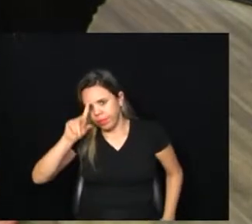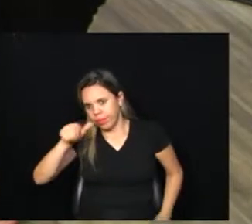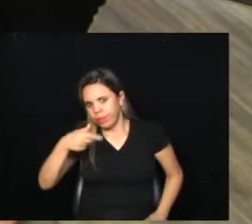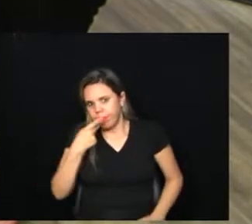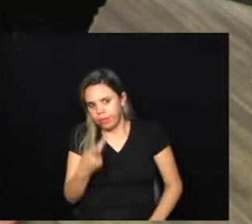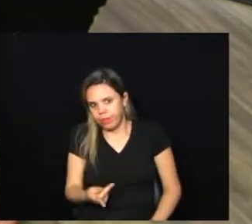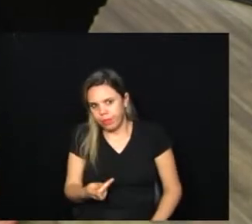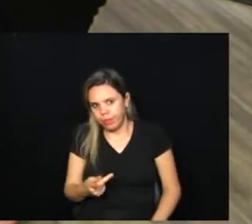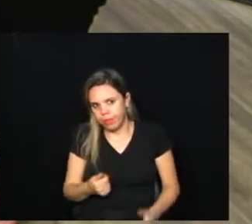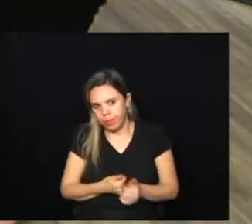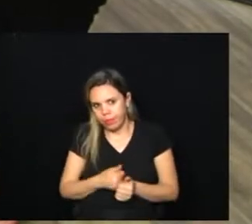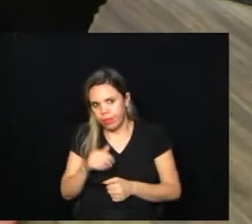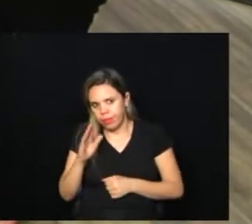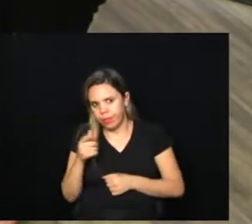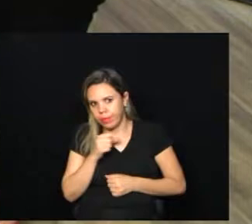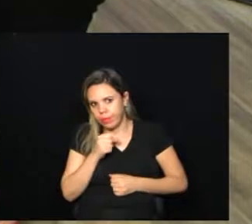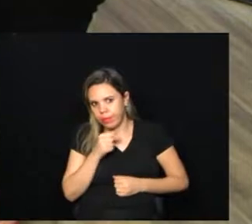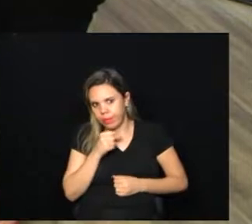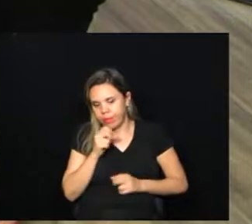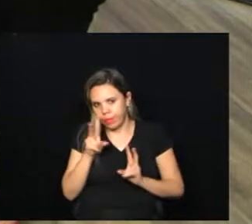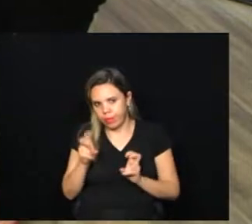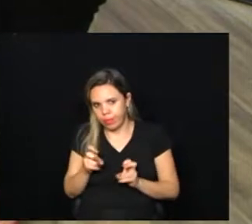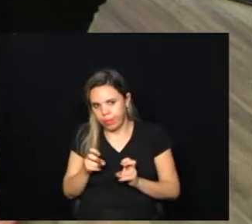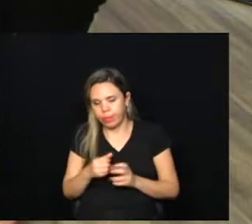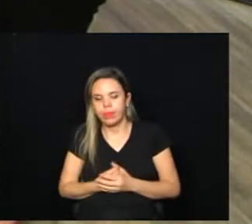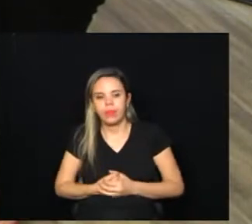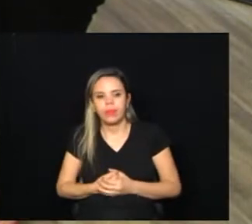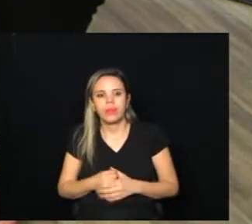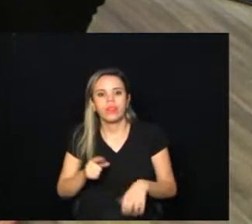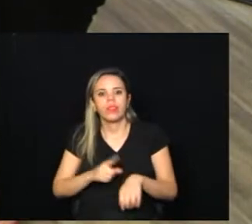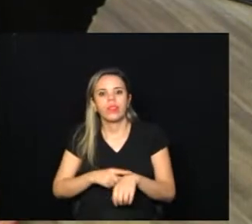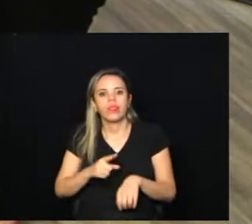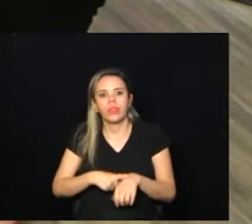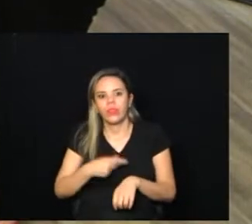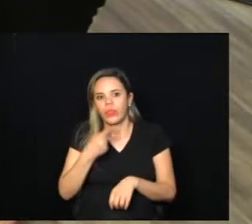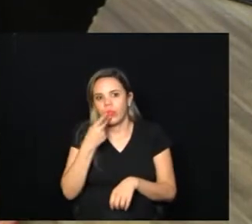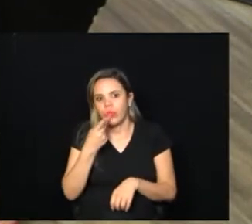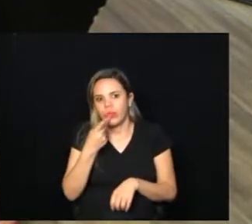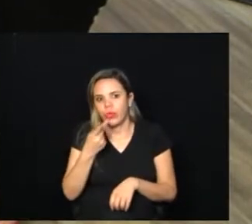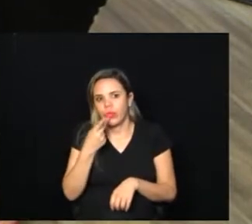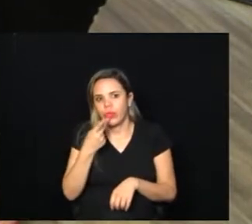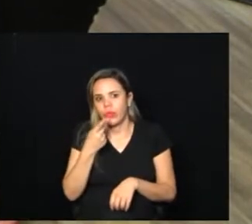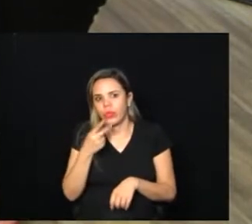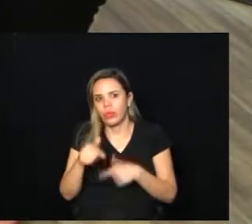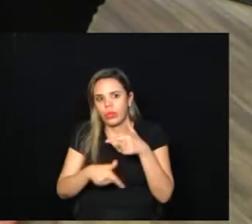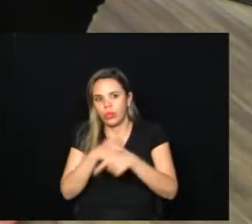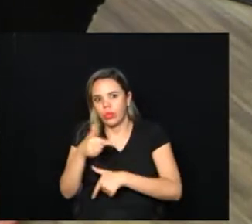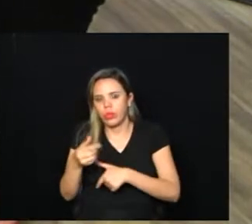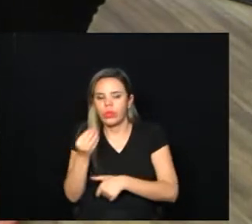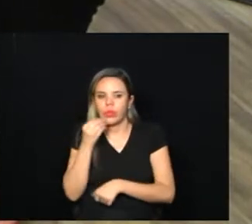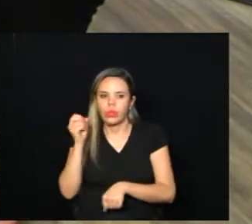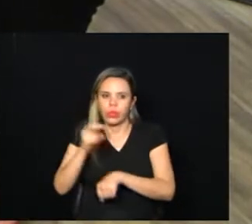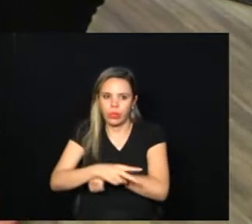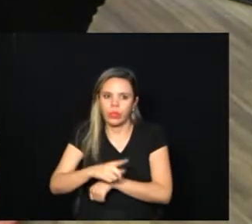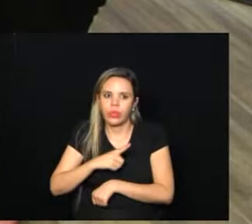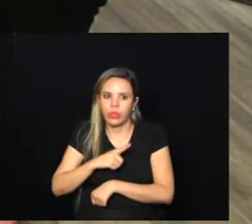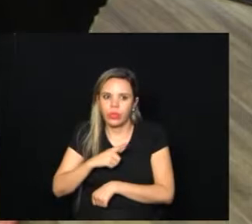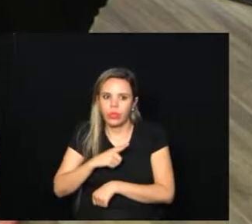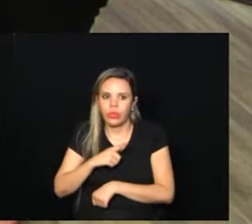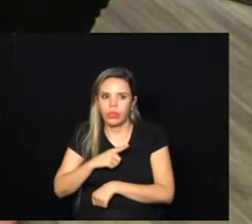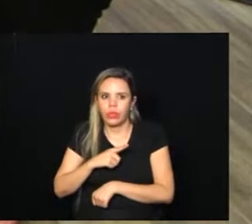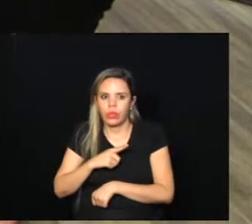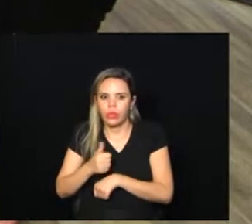já. Então, daqui a pouco tem mais uma reportagem sobre este assunto. Hora de nós falarmos sobre o mercado de trabalho, porque tem Fórum